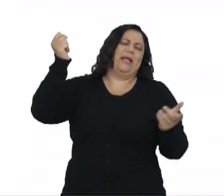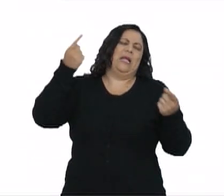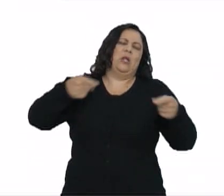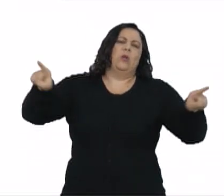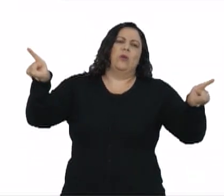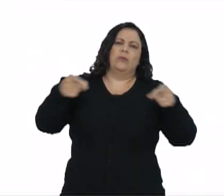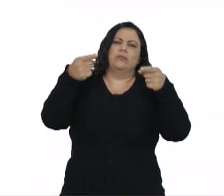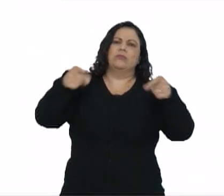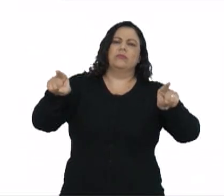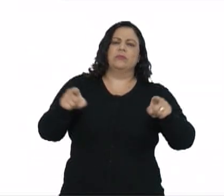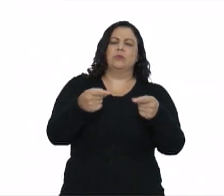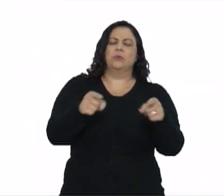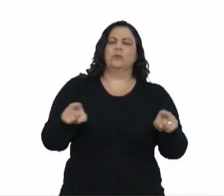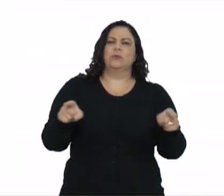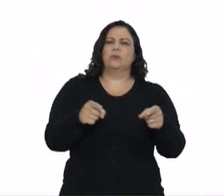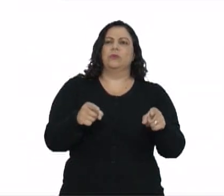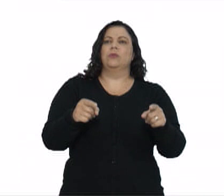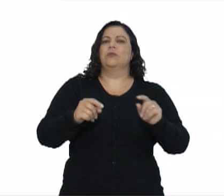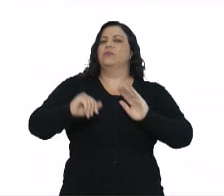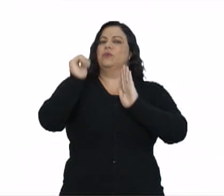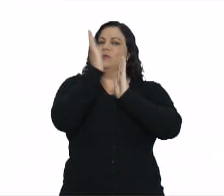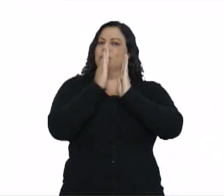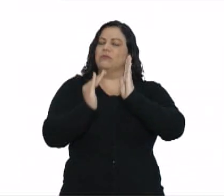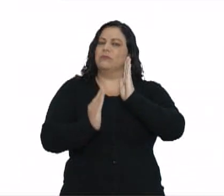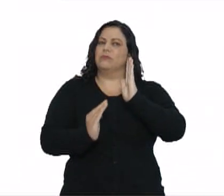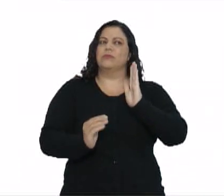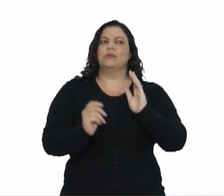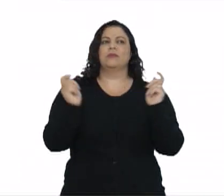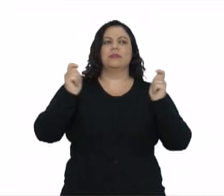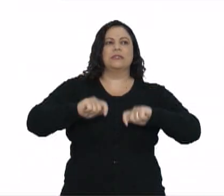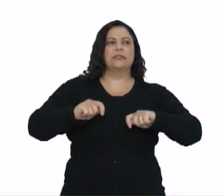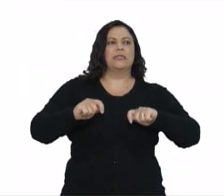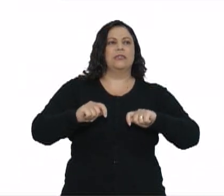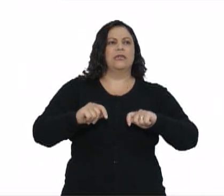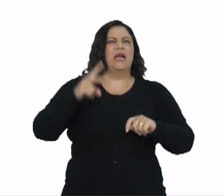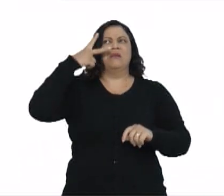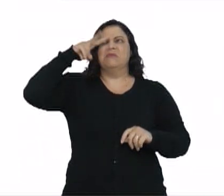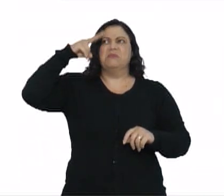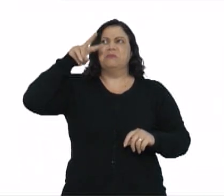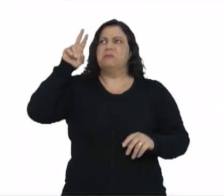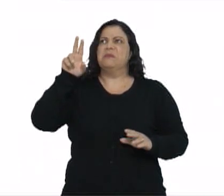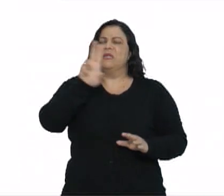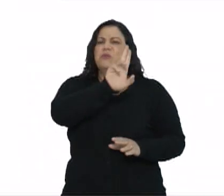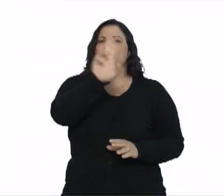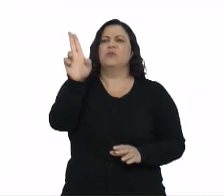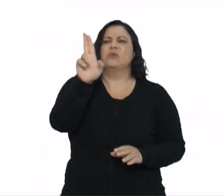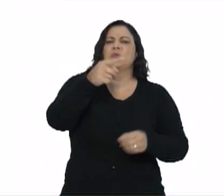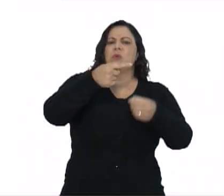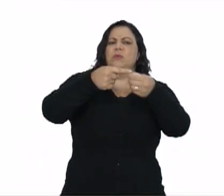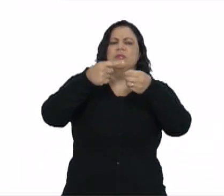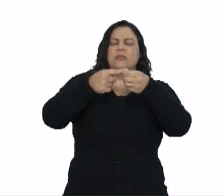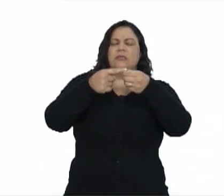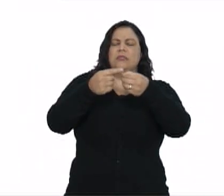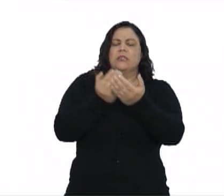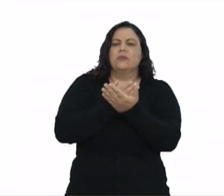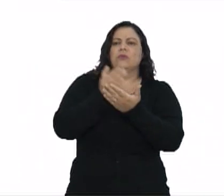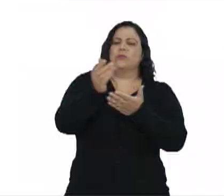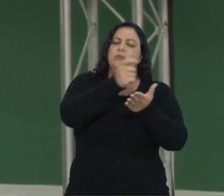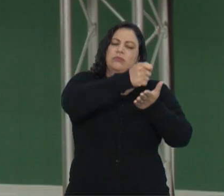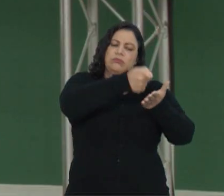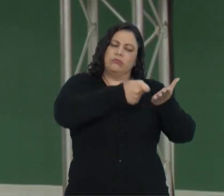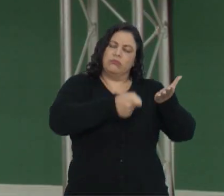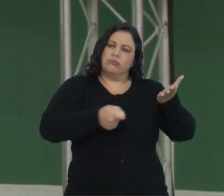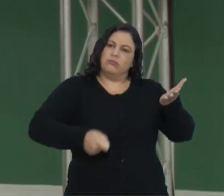na Alemanha, e começou, não lembro o nome da cidade, e começou a escrever música